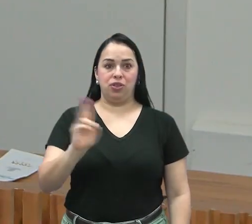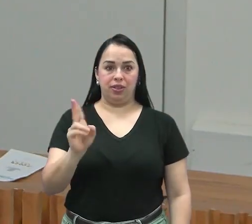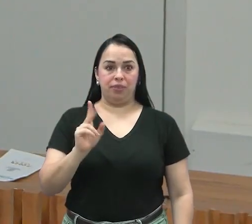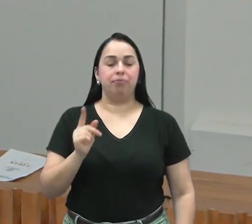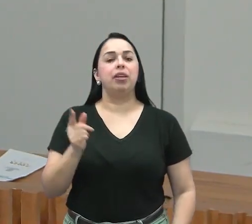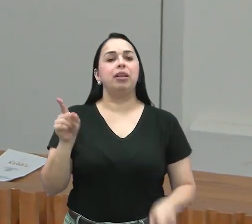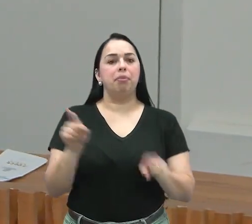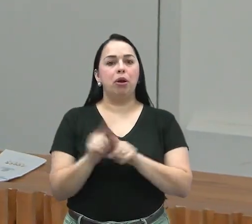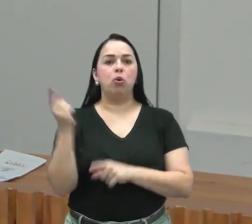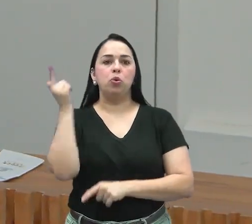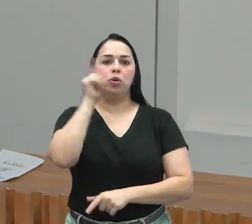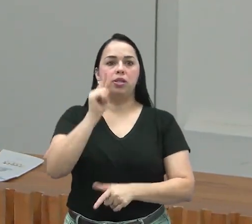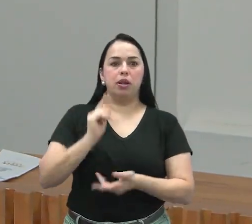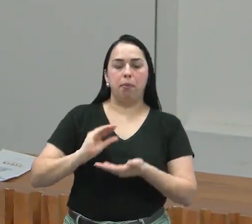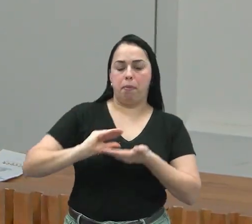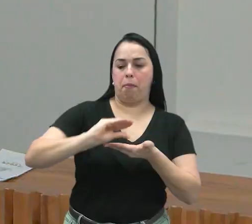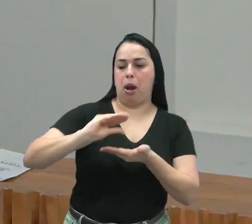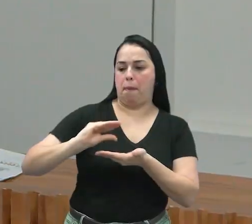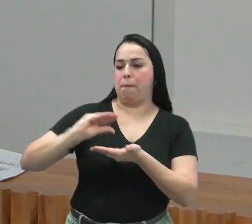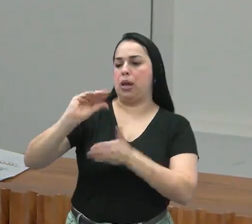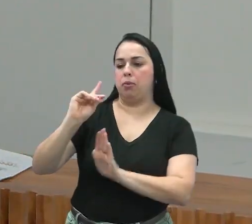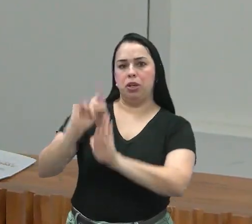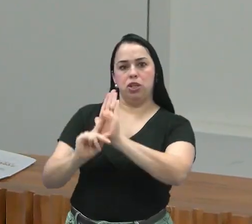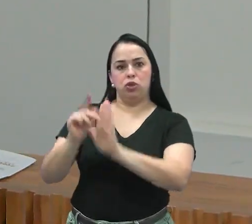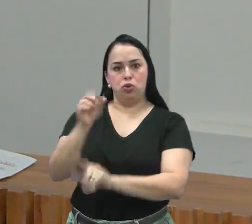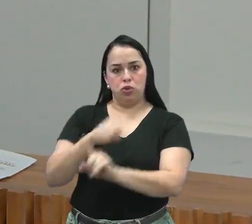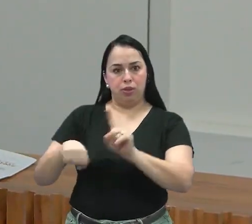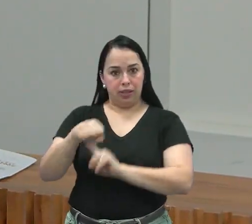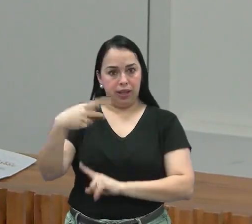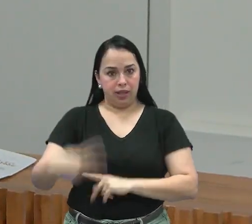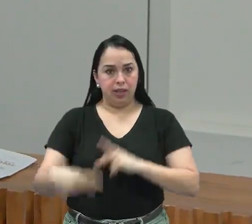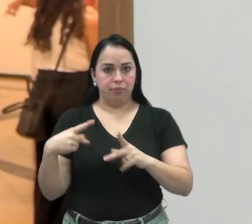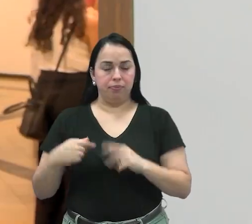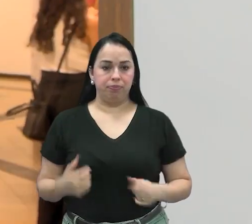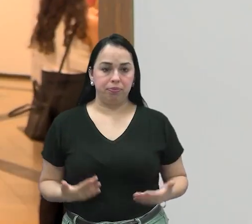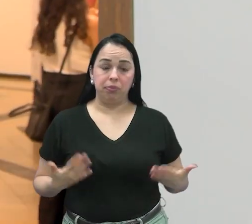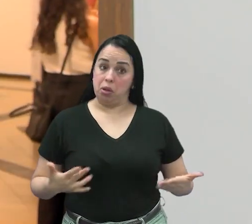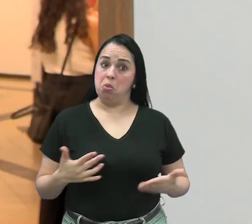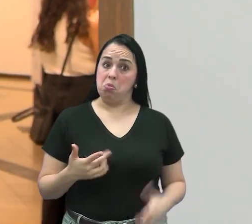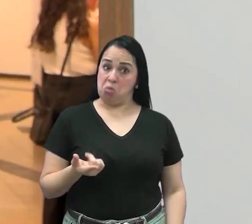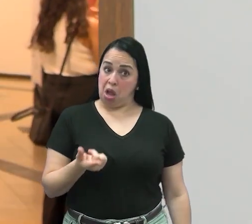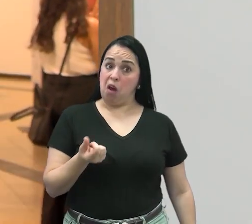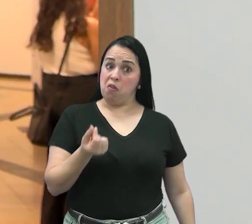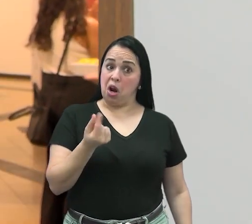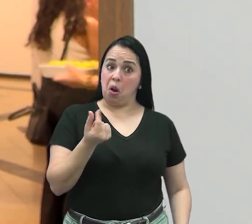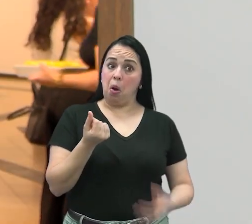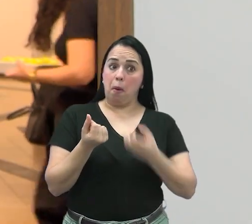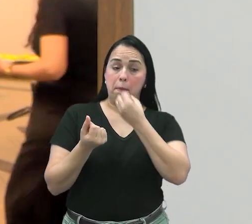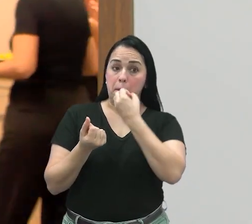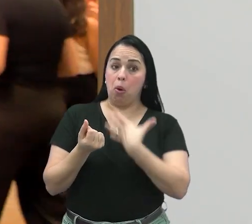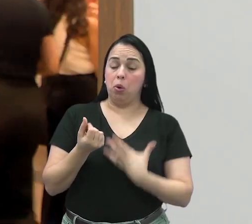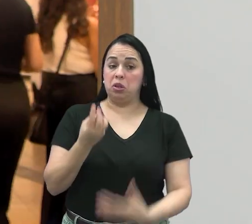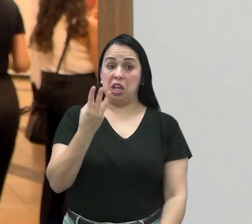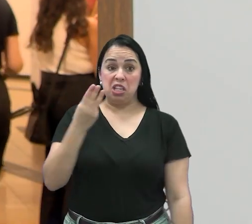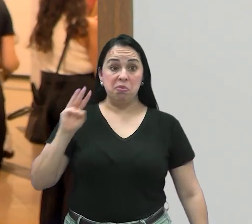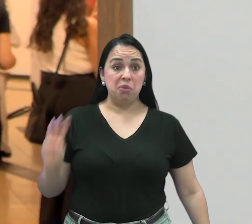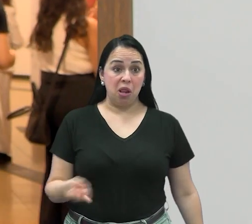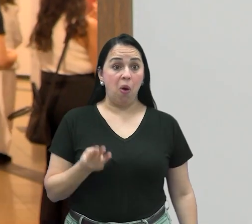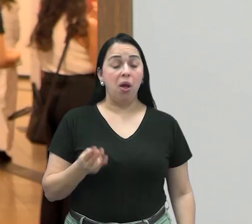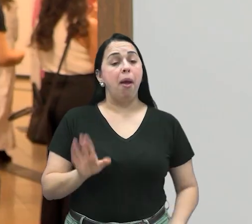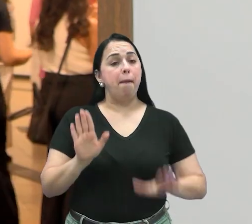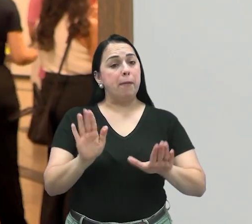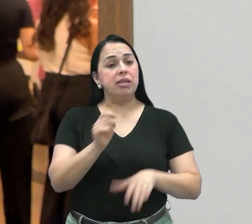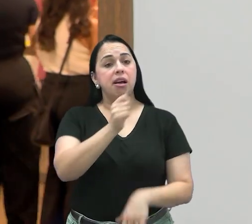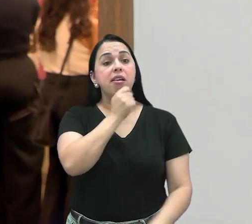A verba foi usada para financiar projetos sociais em São José. Apesar de ser um valor interessante, quando a gente fala sobre 3